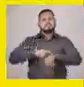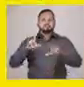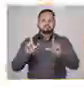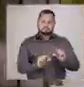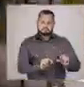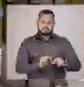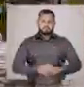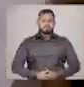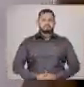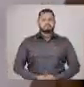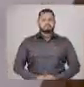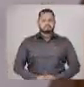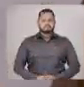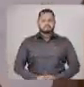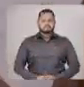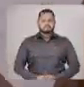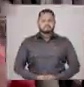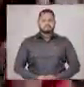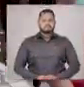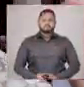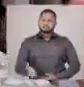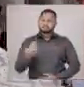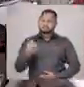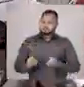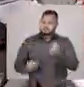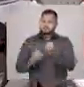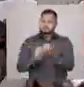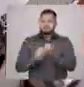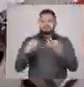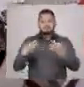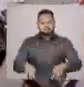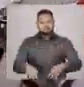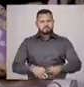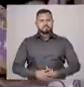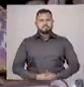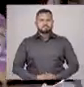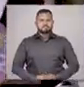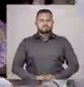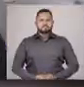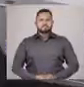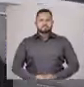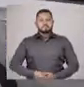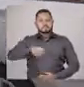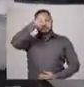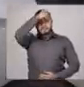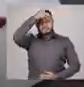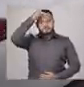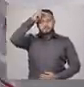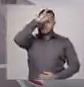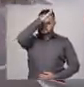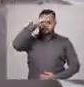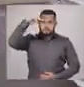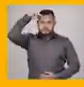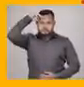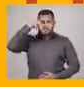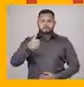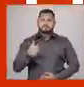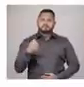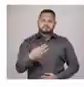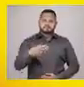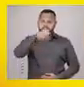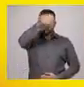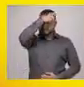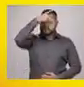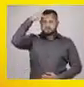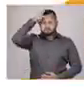viagens. Efeitos Zé Treze, Zé Treze, Prefeito, vamos combinar. Efeitos